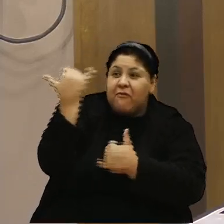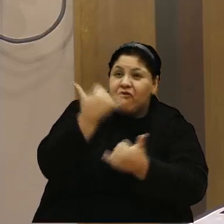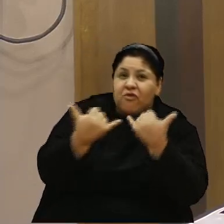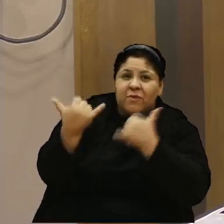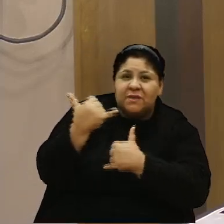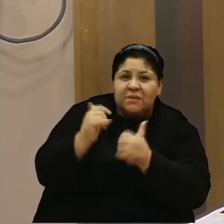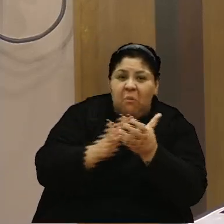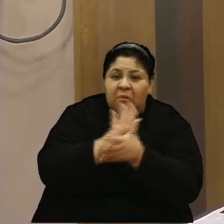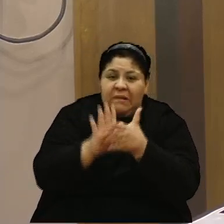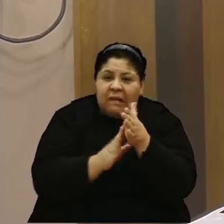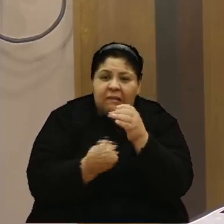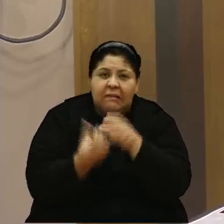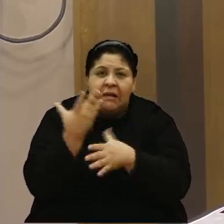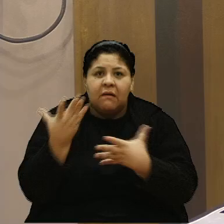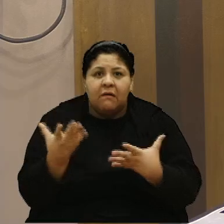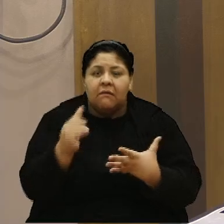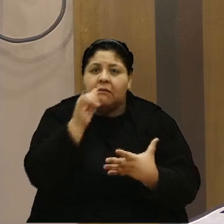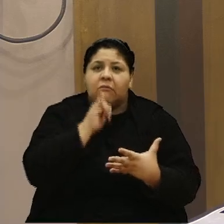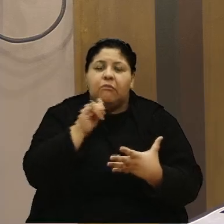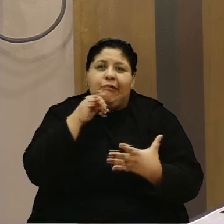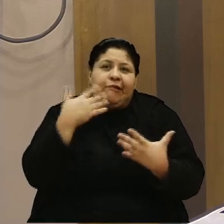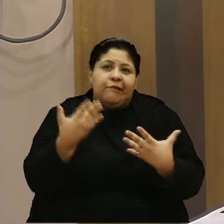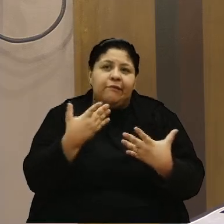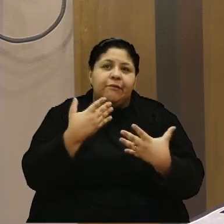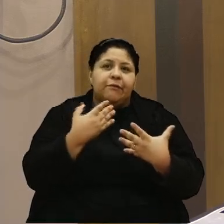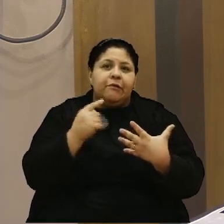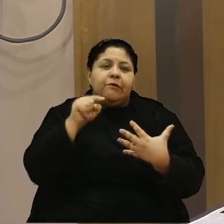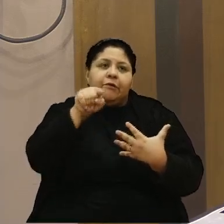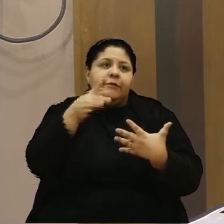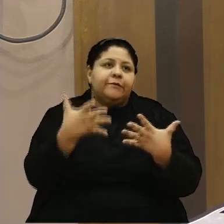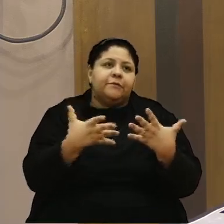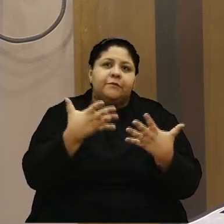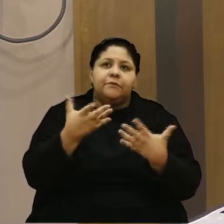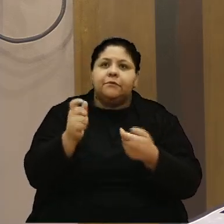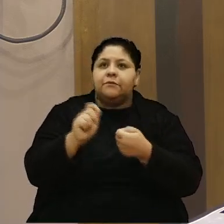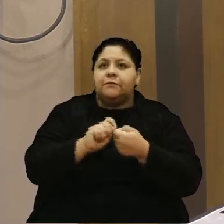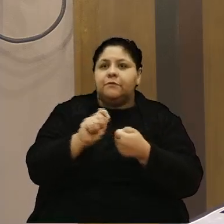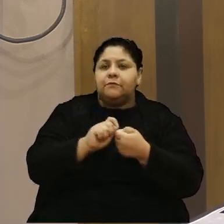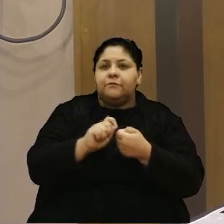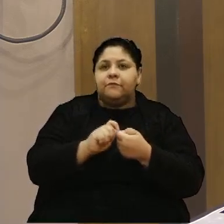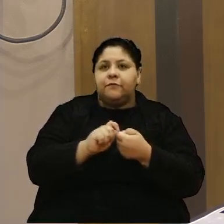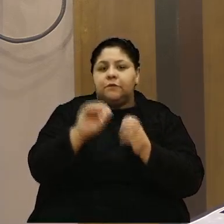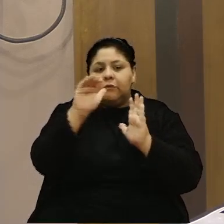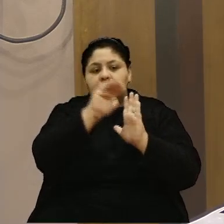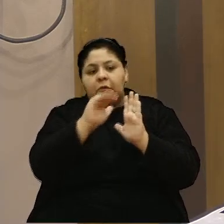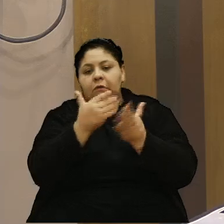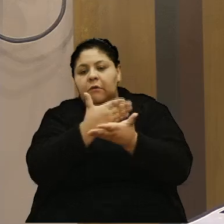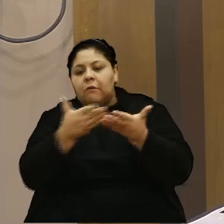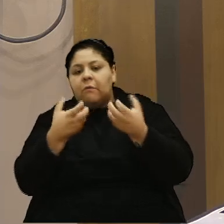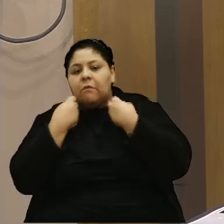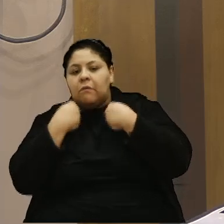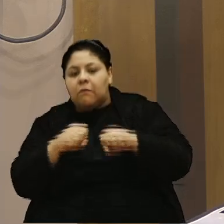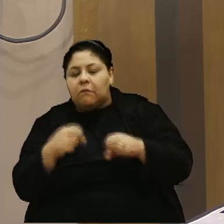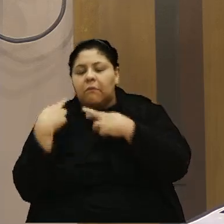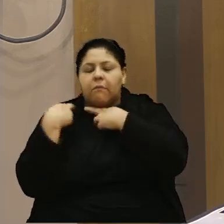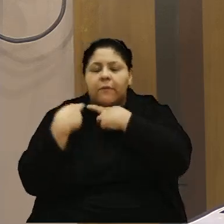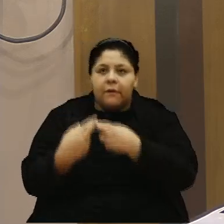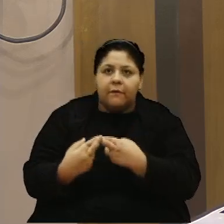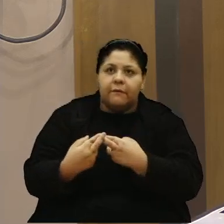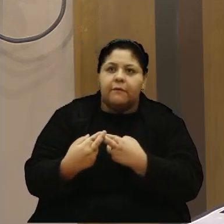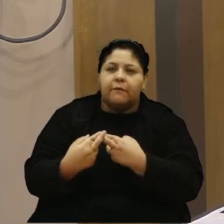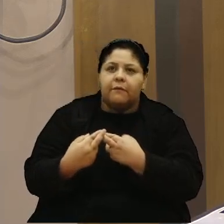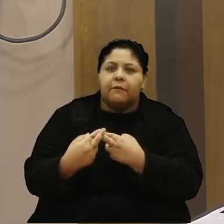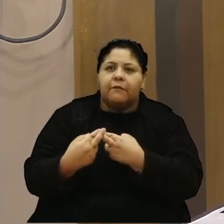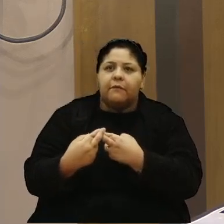nada existe. Por exemplo, você fez todos os passos, começou pela secretaria responsável,